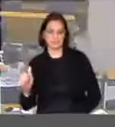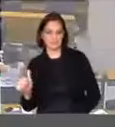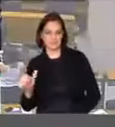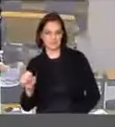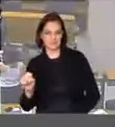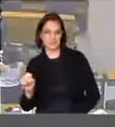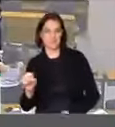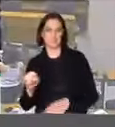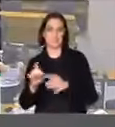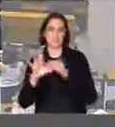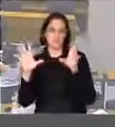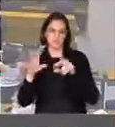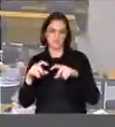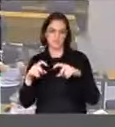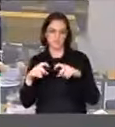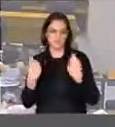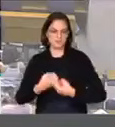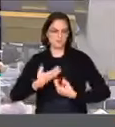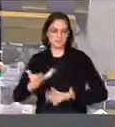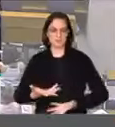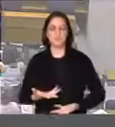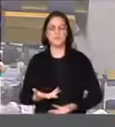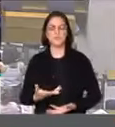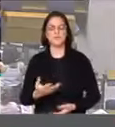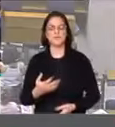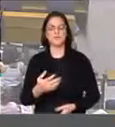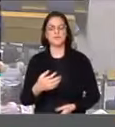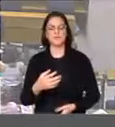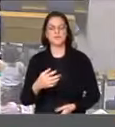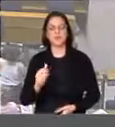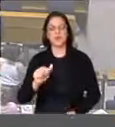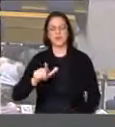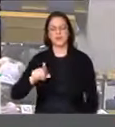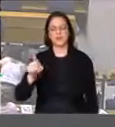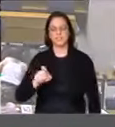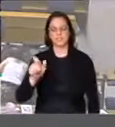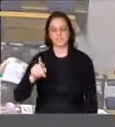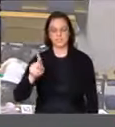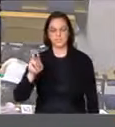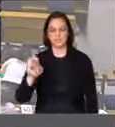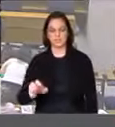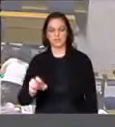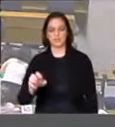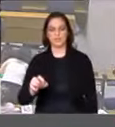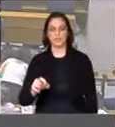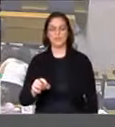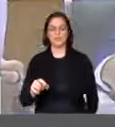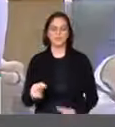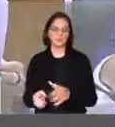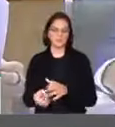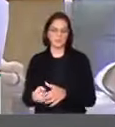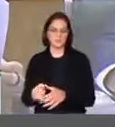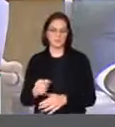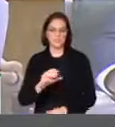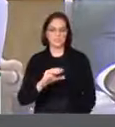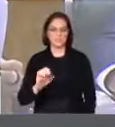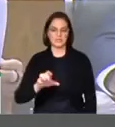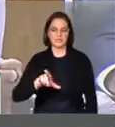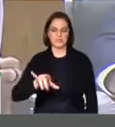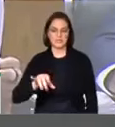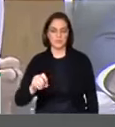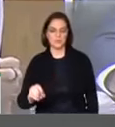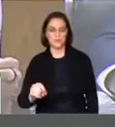Expressão Sexual, GAPA do Rio Grande do Sul, Alexandre Boe, da fundador do Somos, Célio